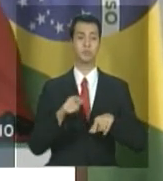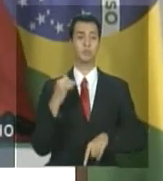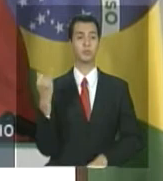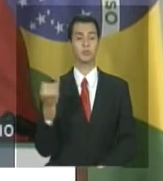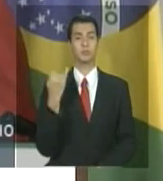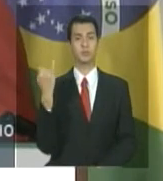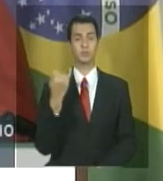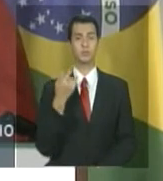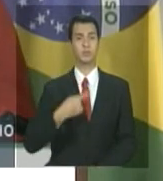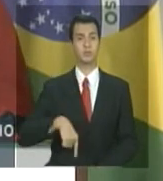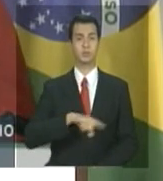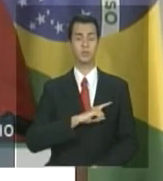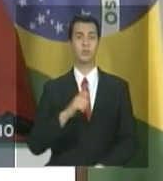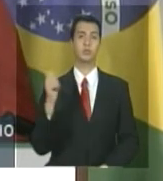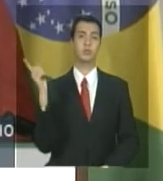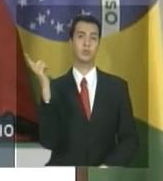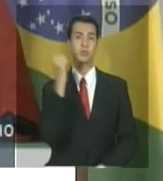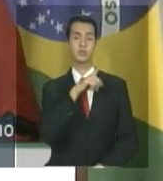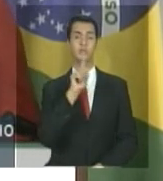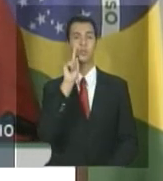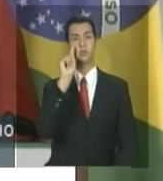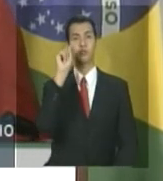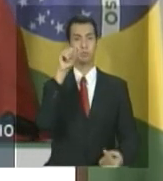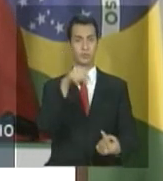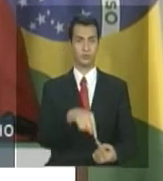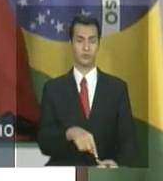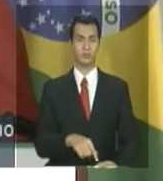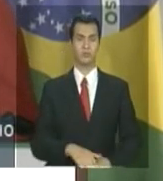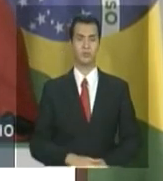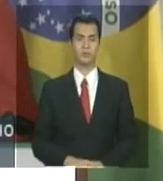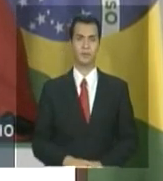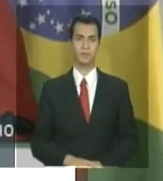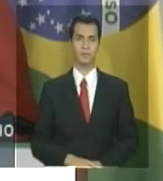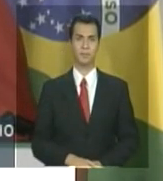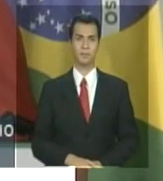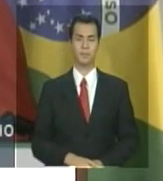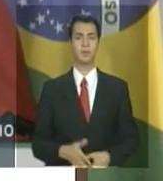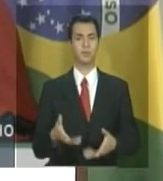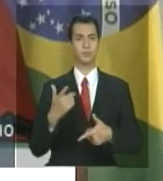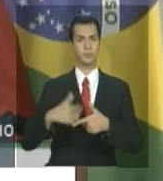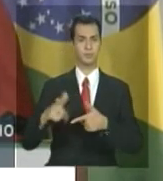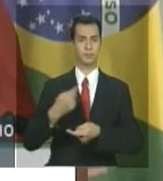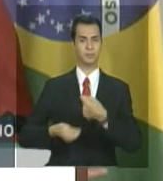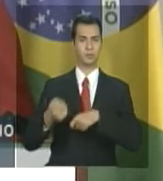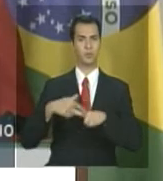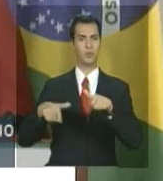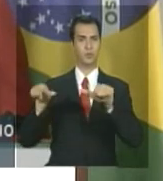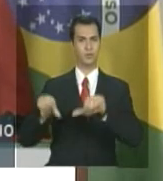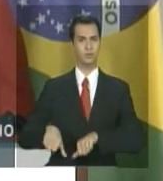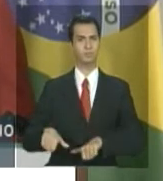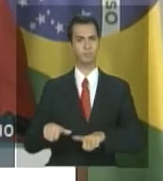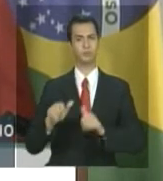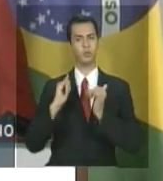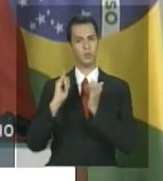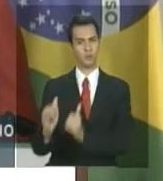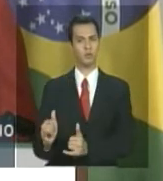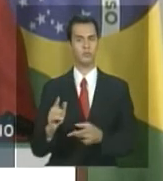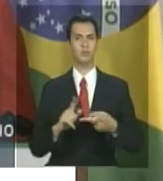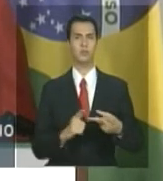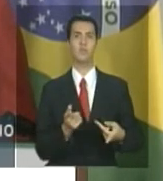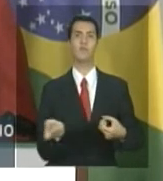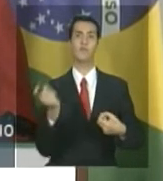fundamental para que nós alcancemos nossos objetivos de combate à crise, de retomada do crescimento